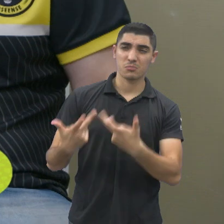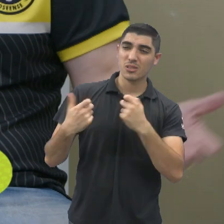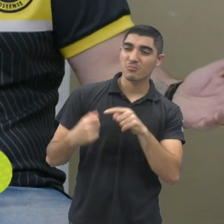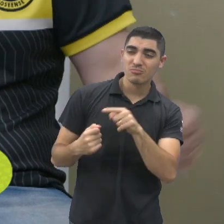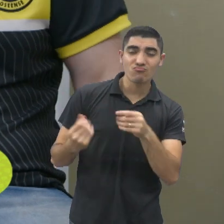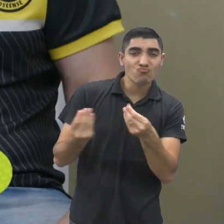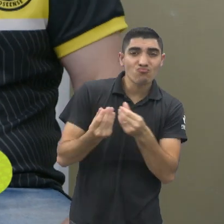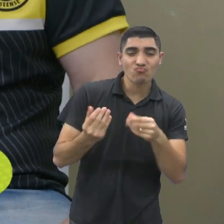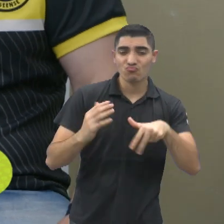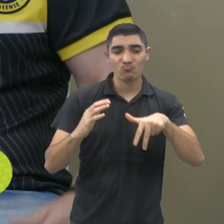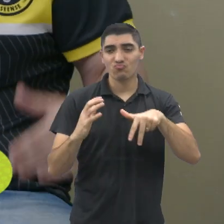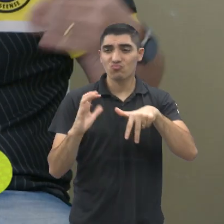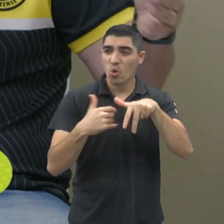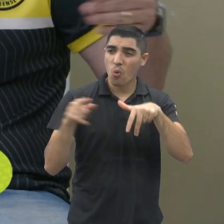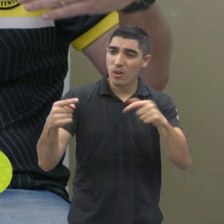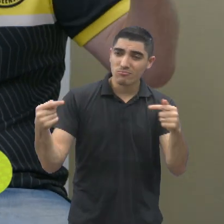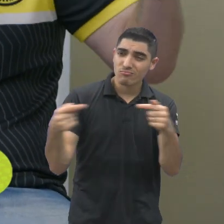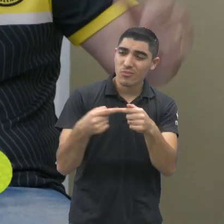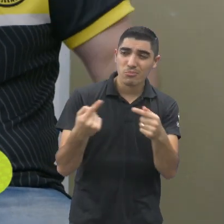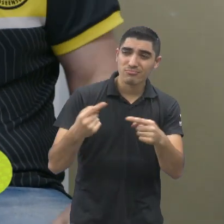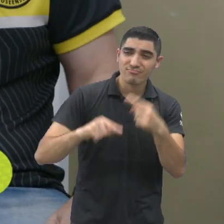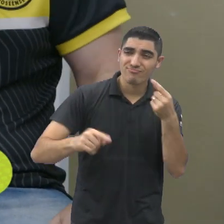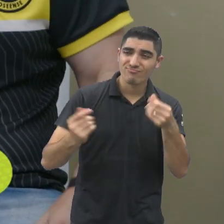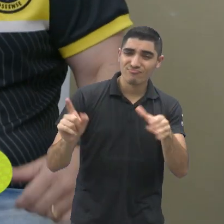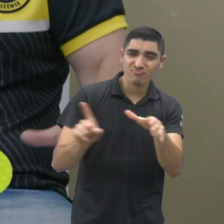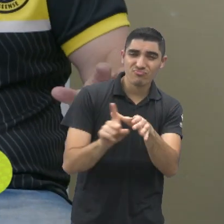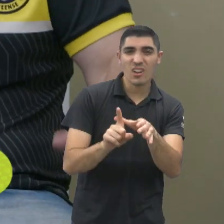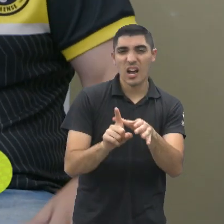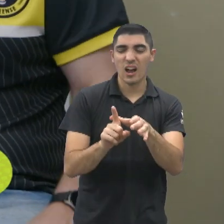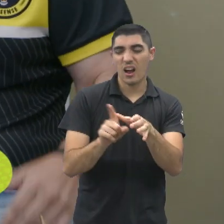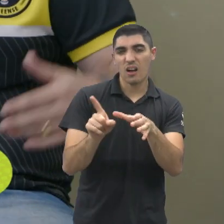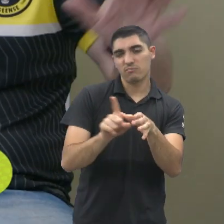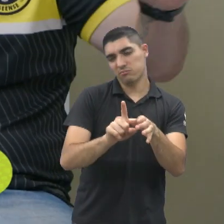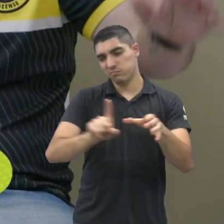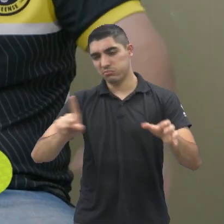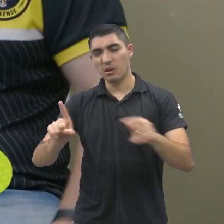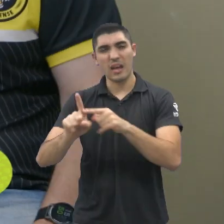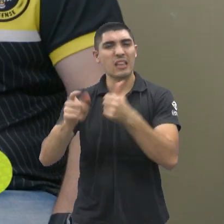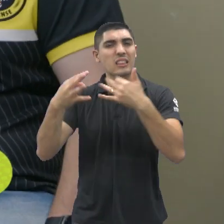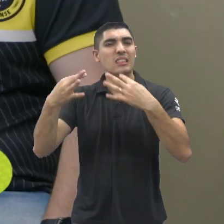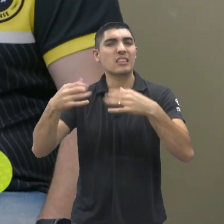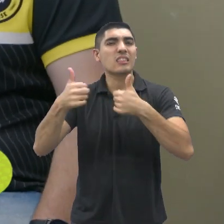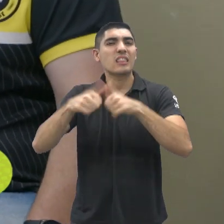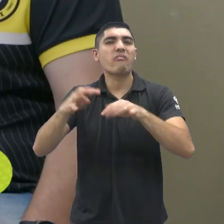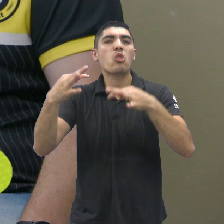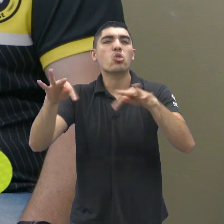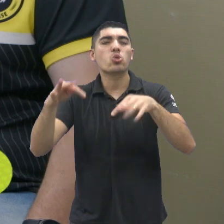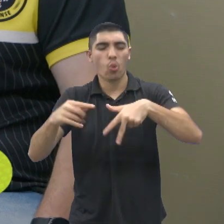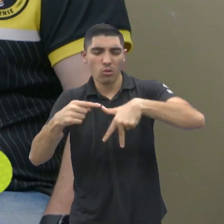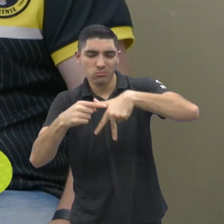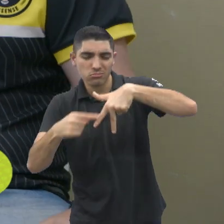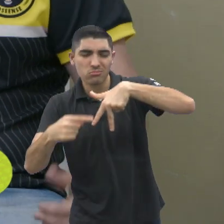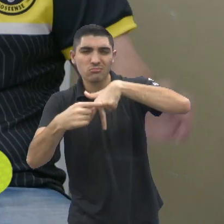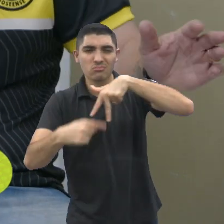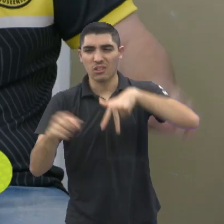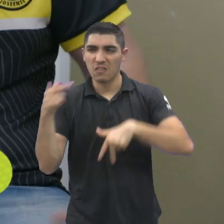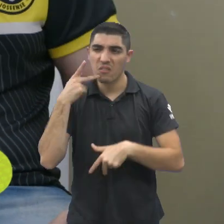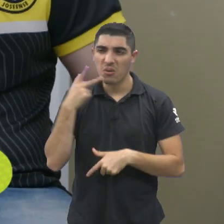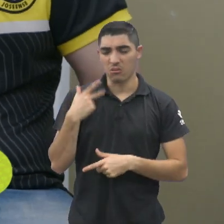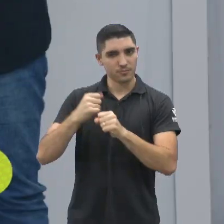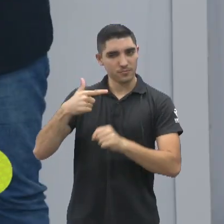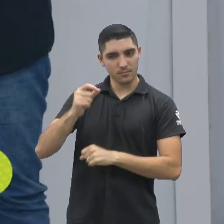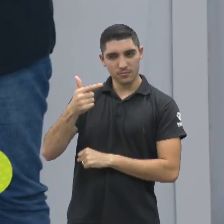Joseense. Aí acabou treinando separado, também falou que estava com dor na coxa. Eu falei, então tá bom, fica só correndo aí que tá tudo certo. E